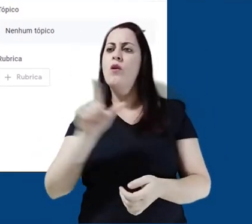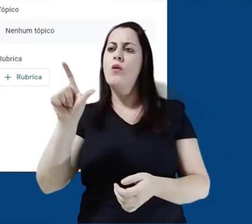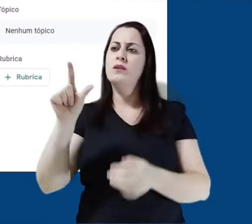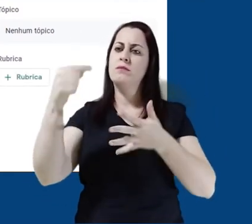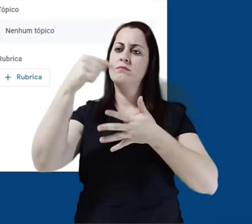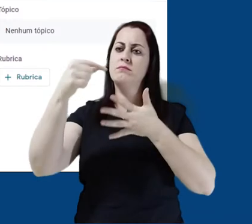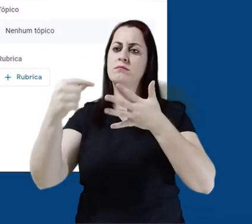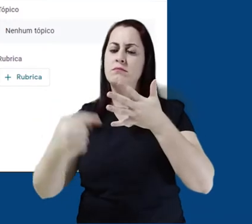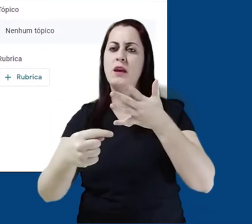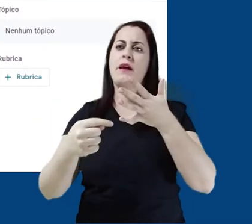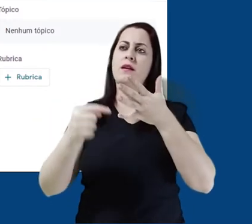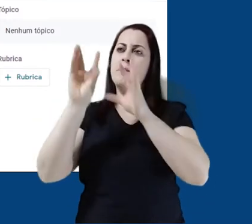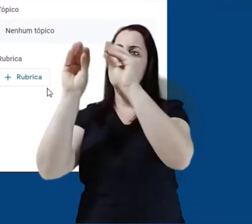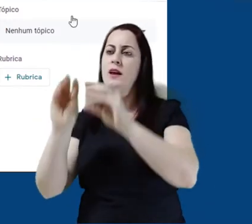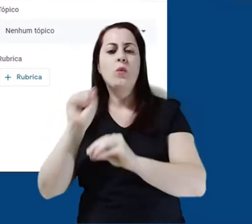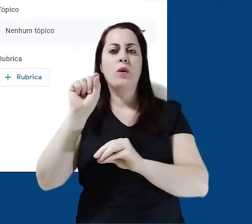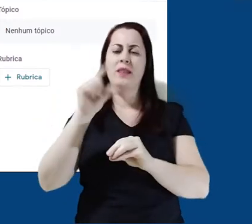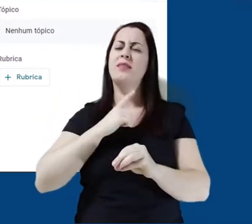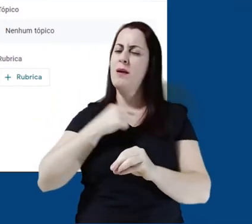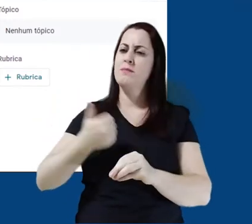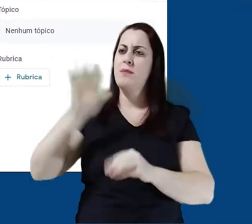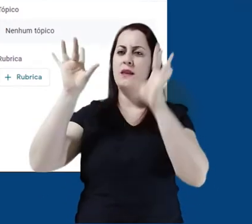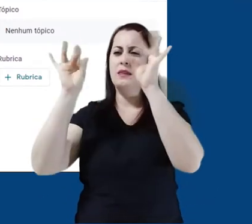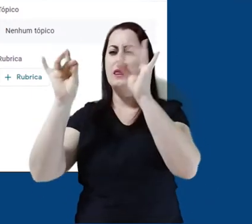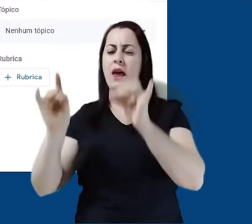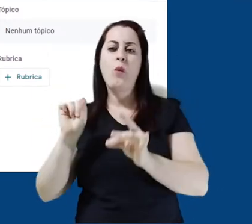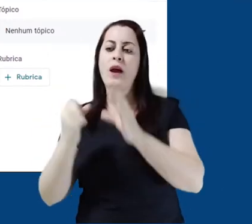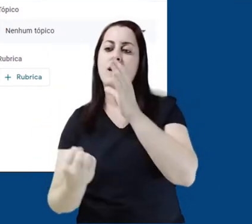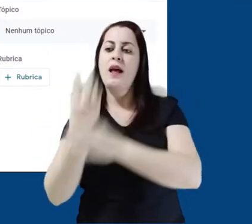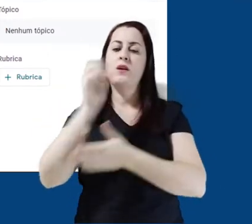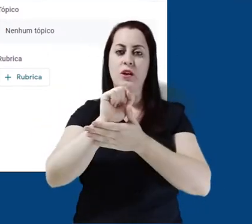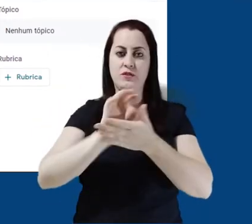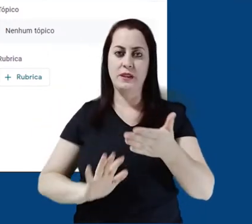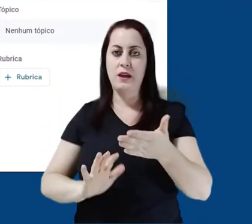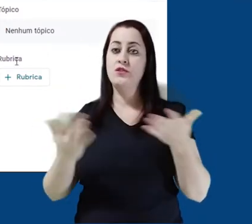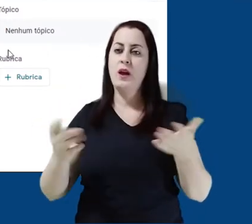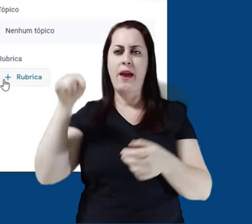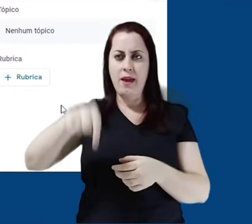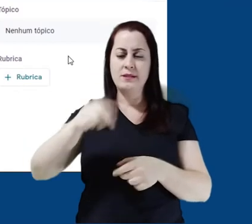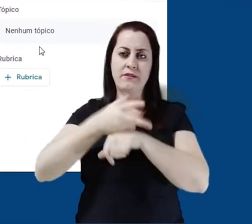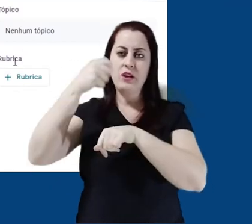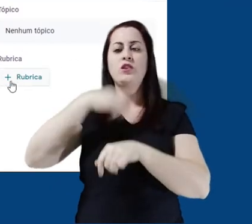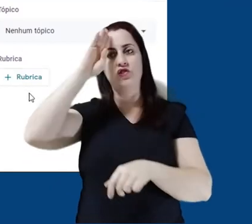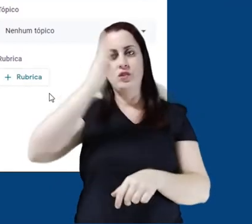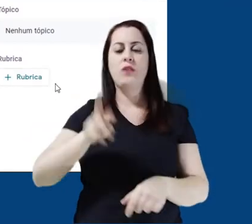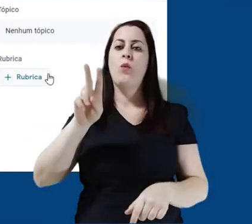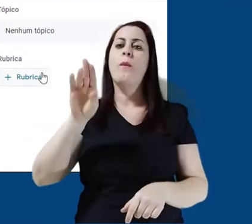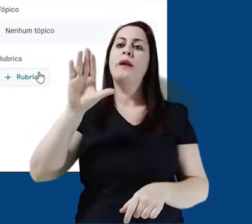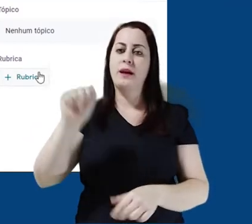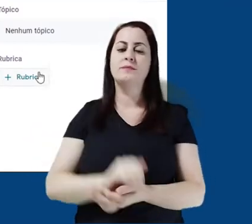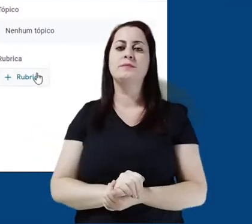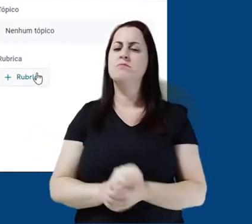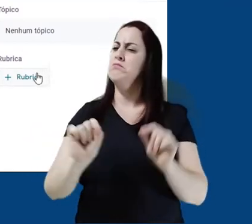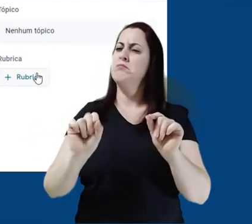outras opções e configurações dessa janela eu entro em bastante detalhe no vídeo de criação de atividade então neste irei direto para as rubricas